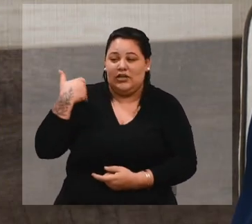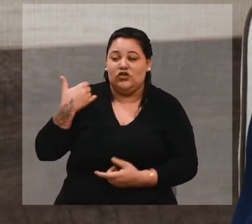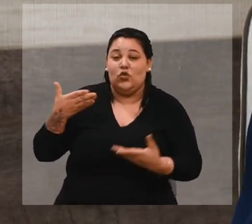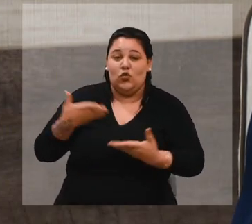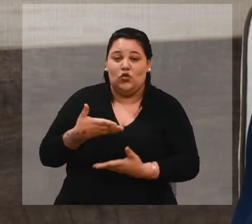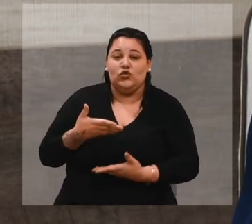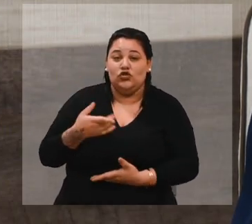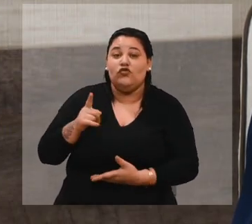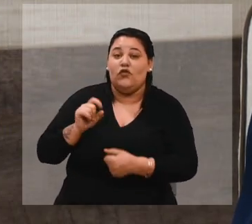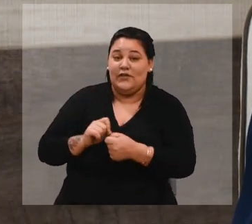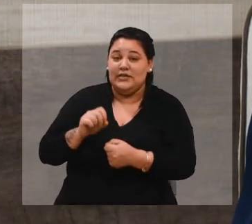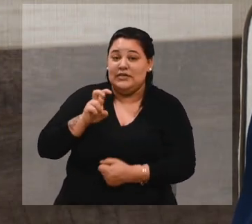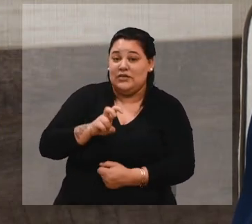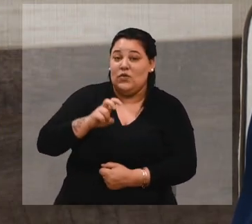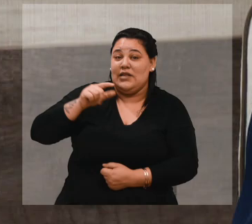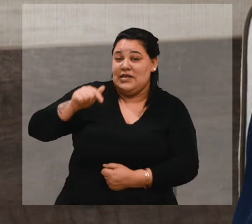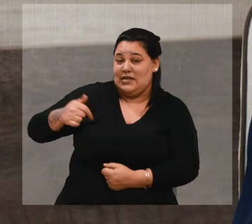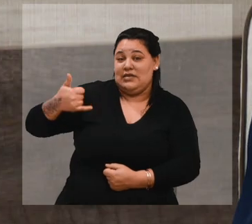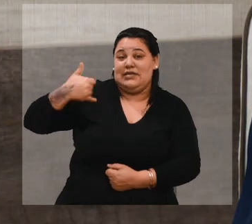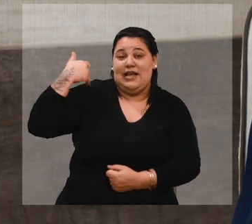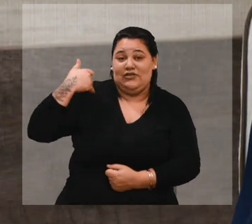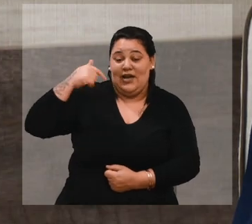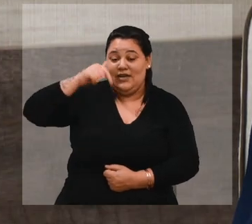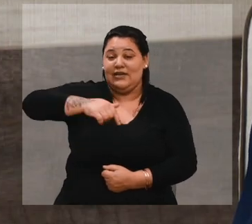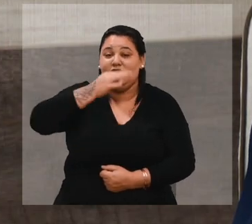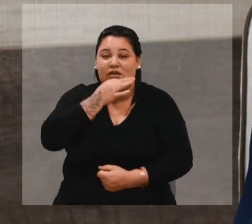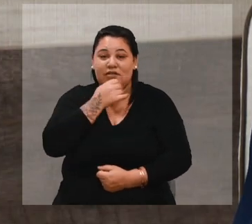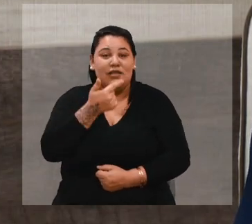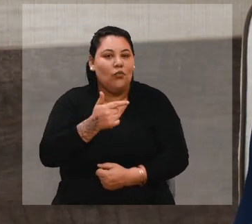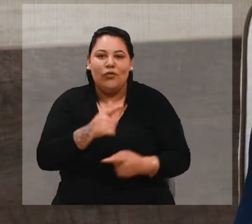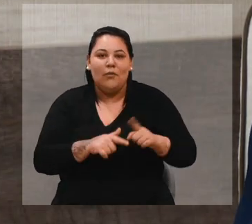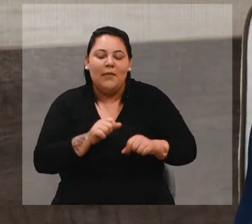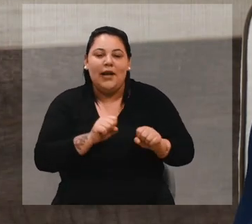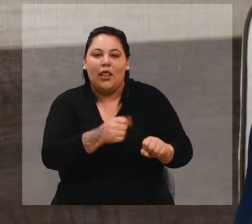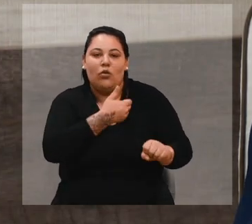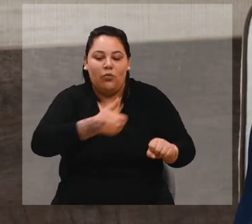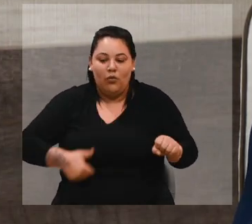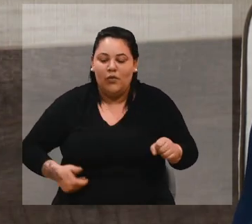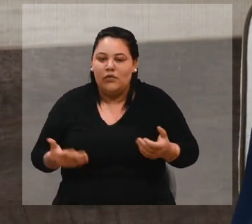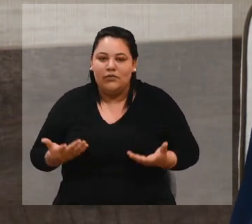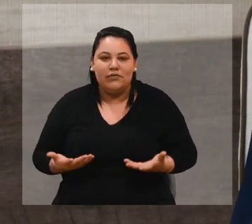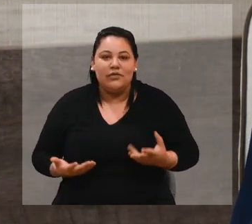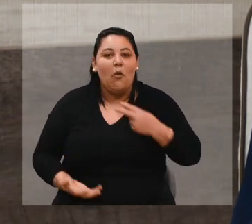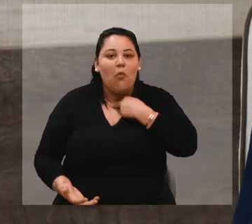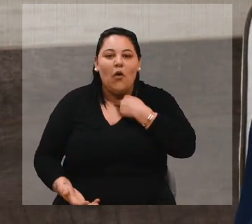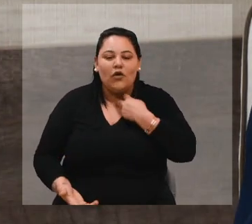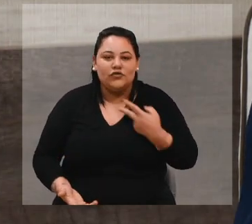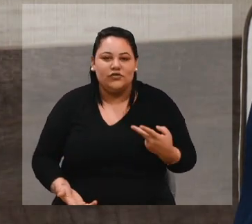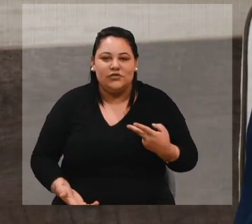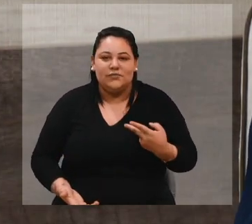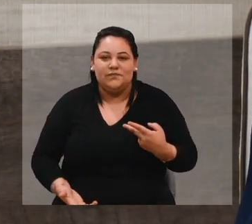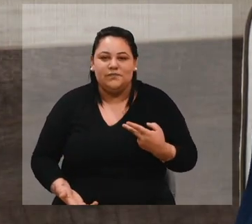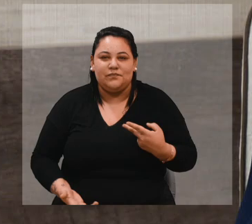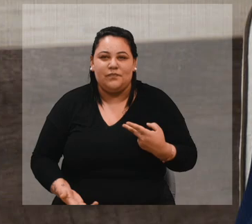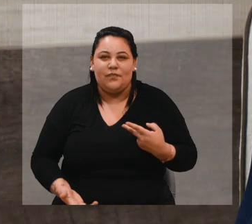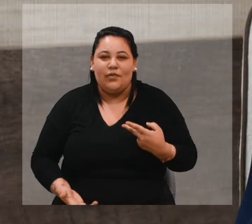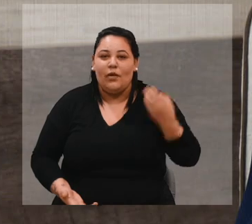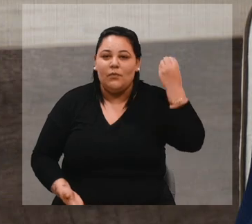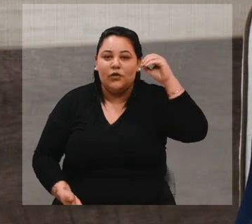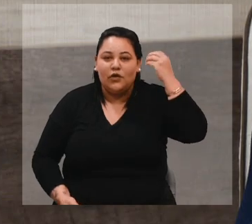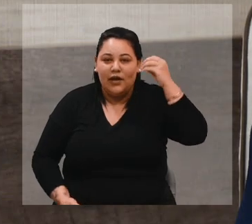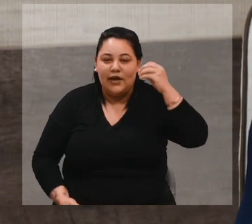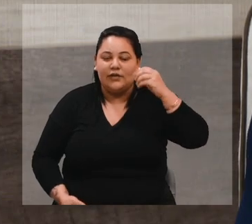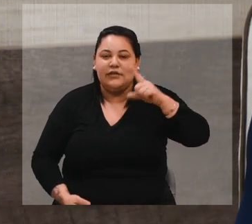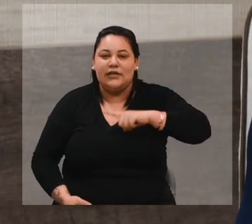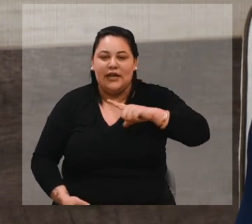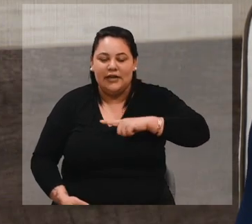hoje eu vou fazer 57, e Caxias do Sul não ter mercado público. Não pode, né? Exato. Porto Alegre